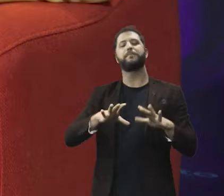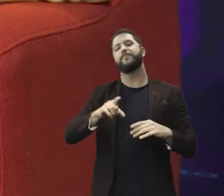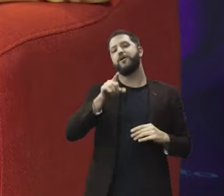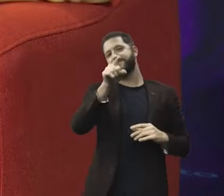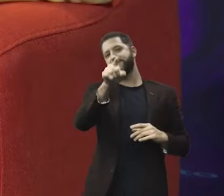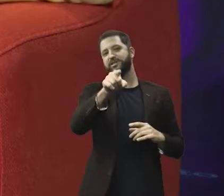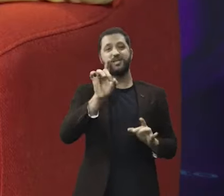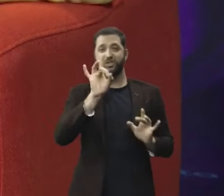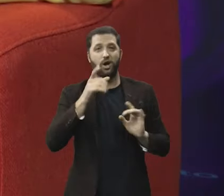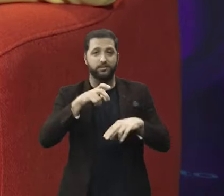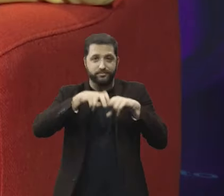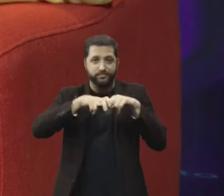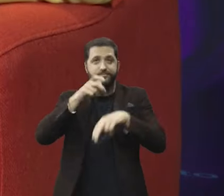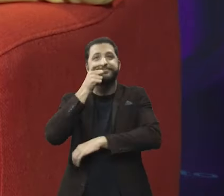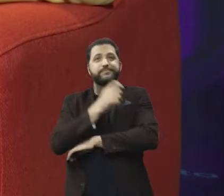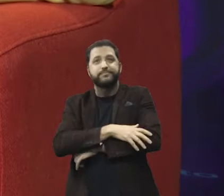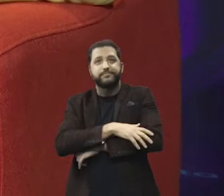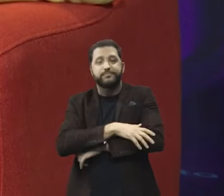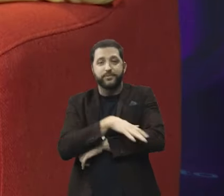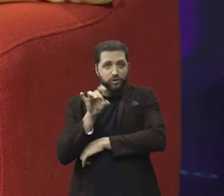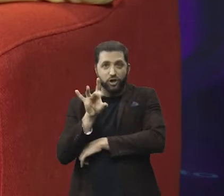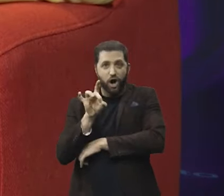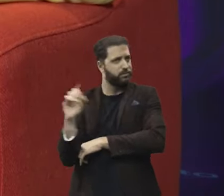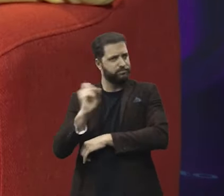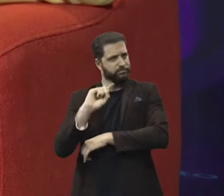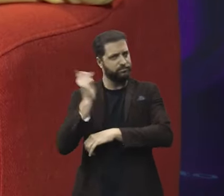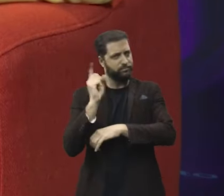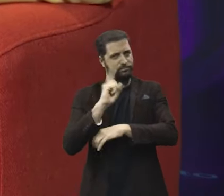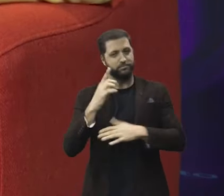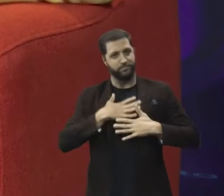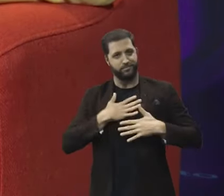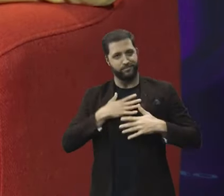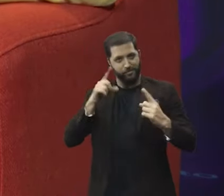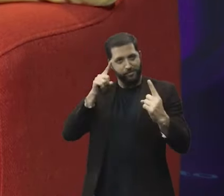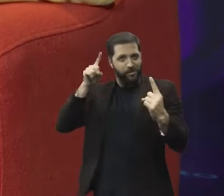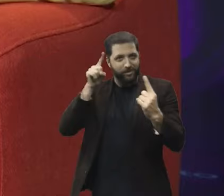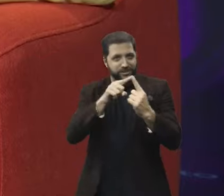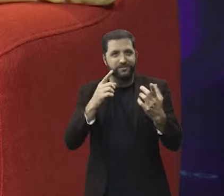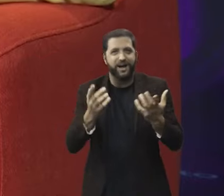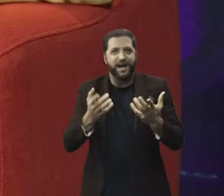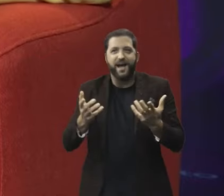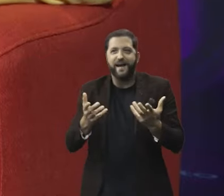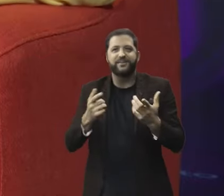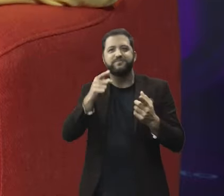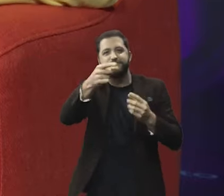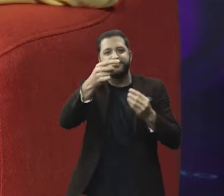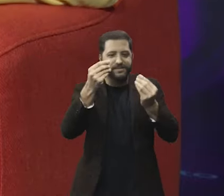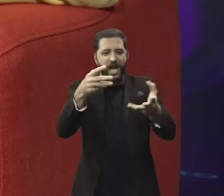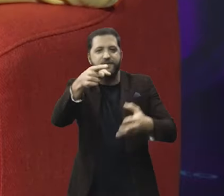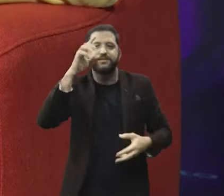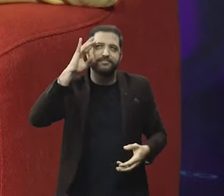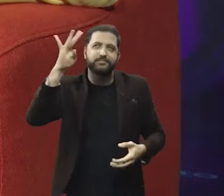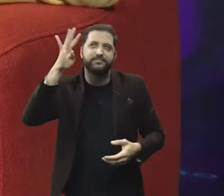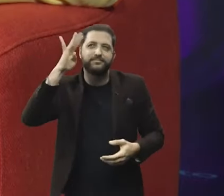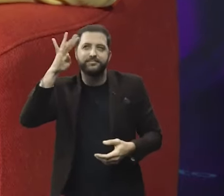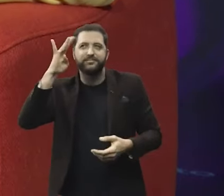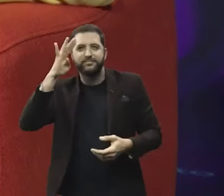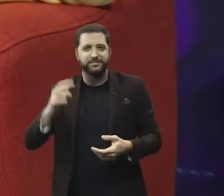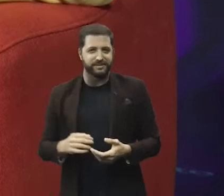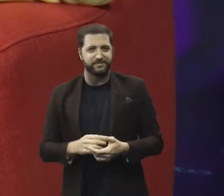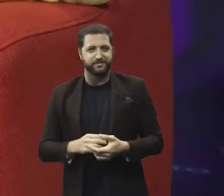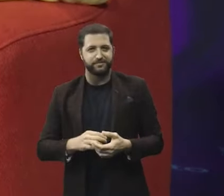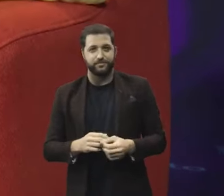palestra não não não a minha intenção contigo é causar um processo reflexivo porque enquanto você não